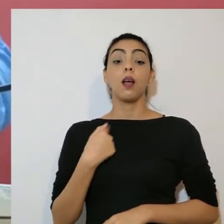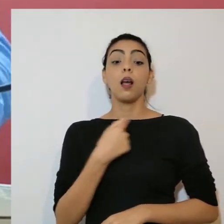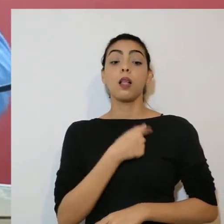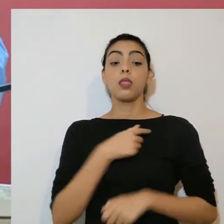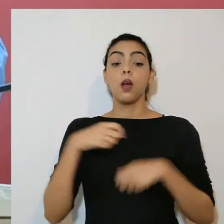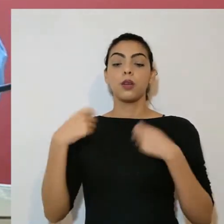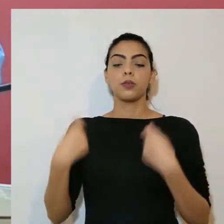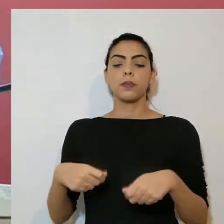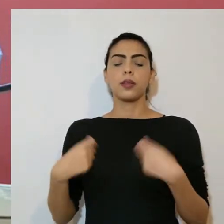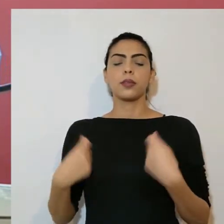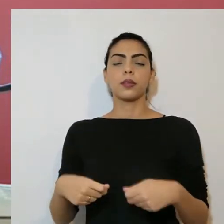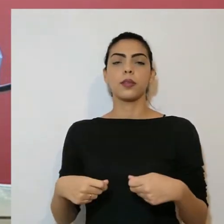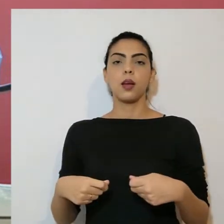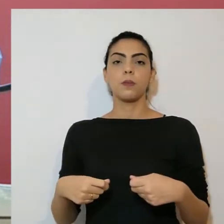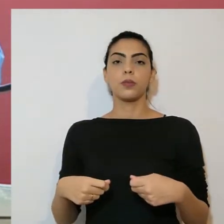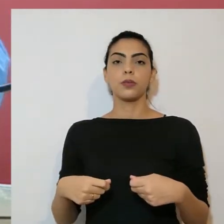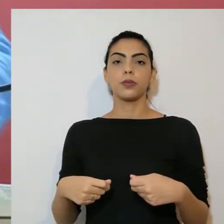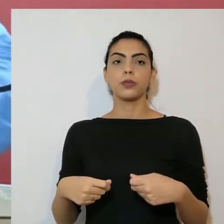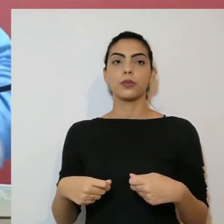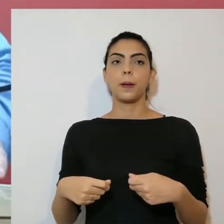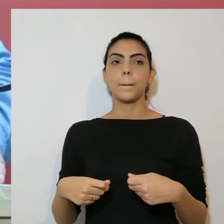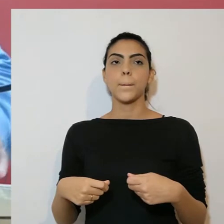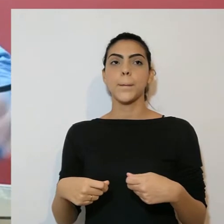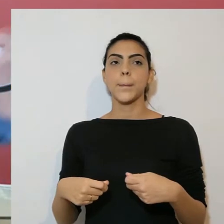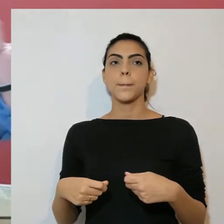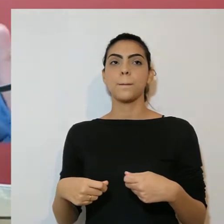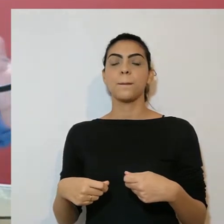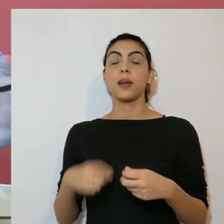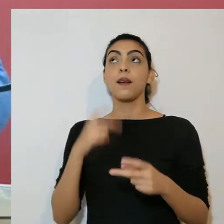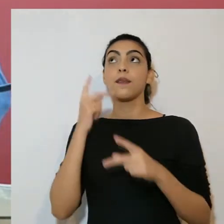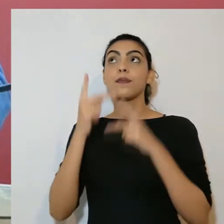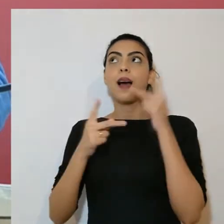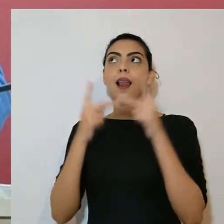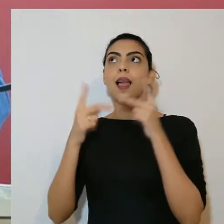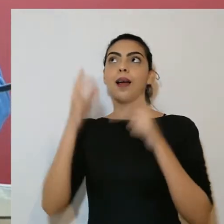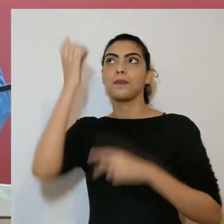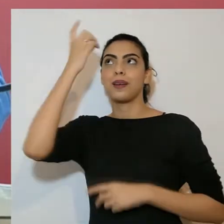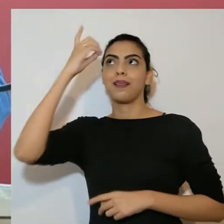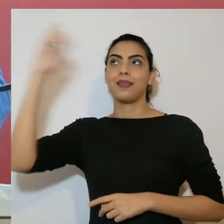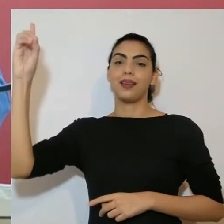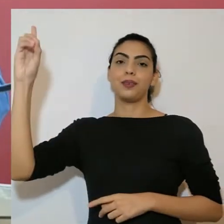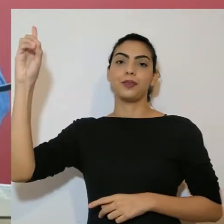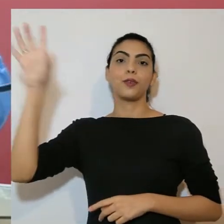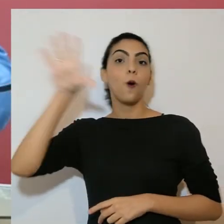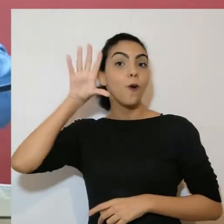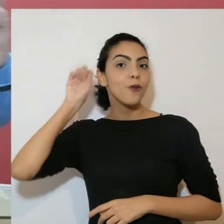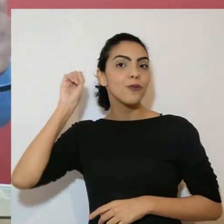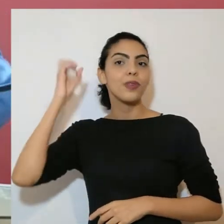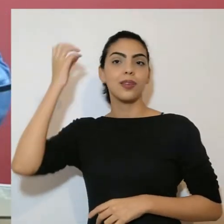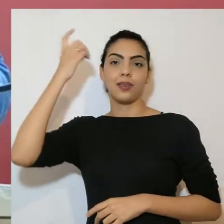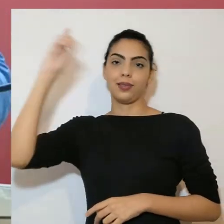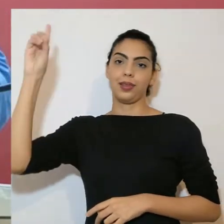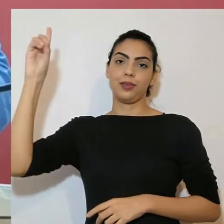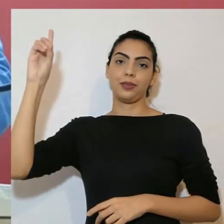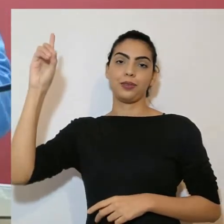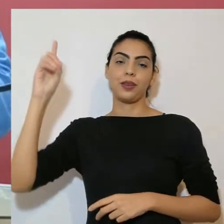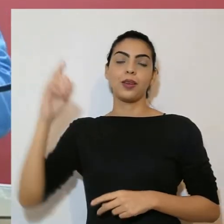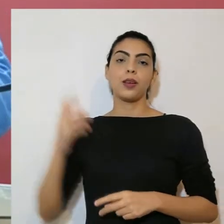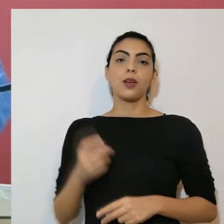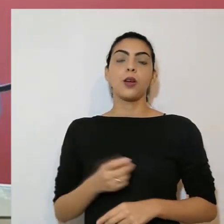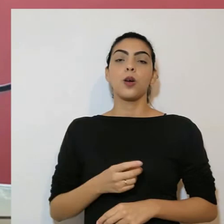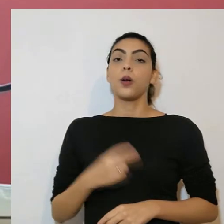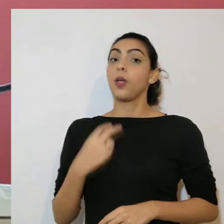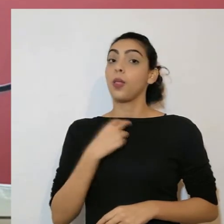bondosa, nós devemos colocar Deus nesse processo. A busca não deve